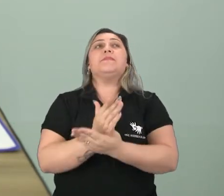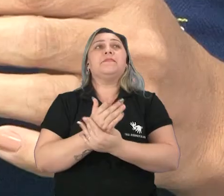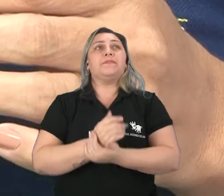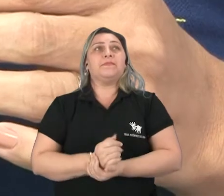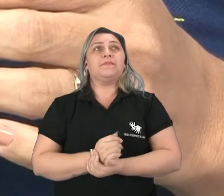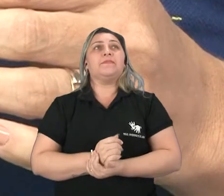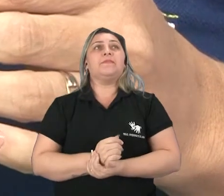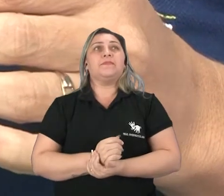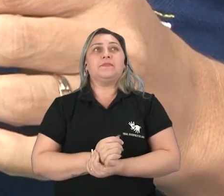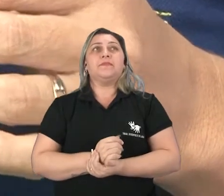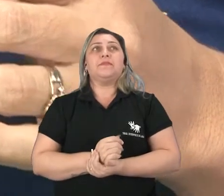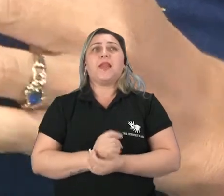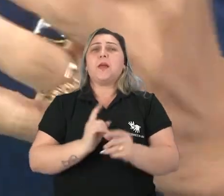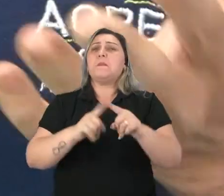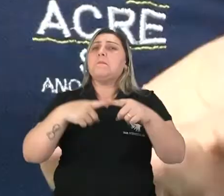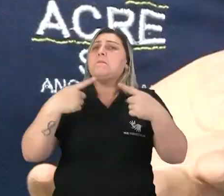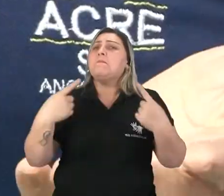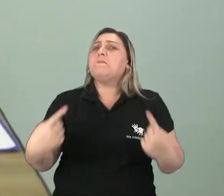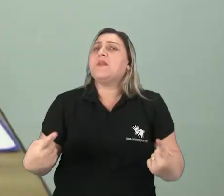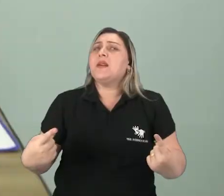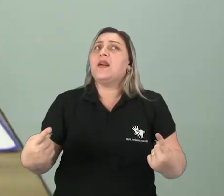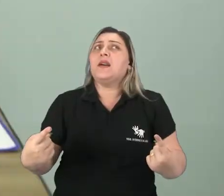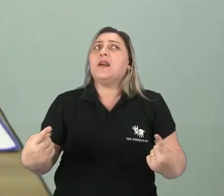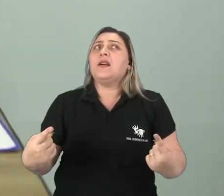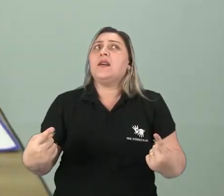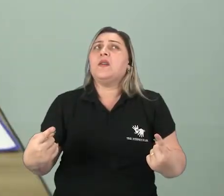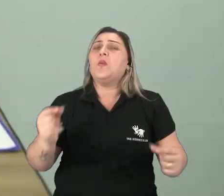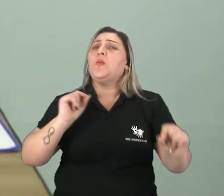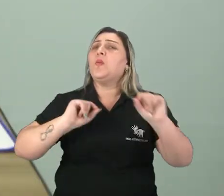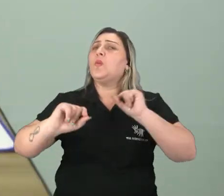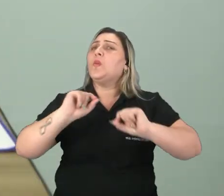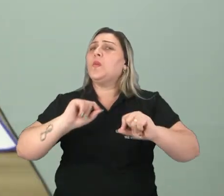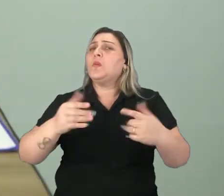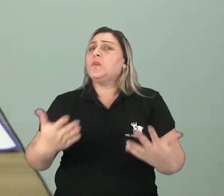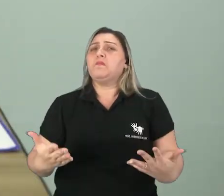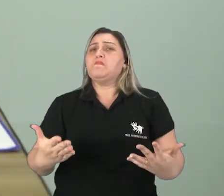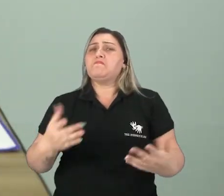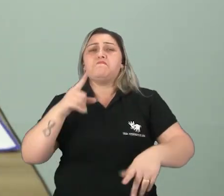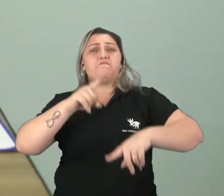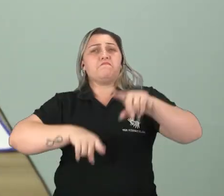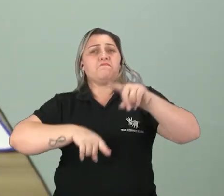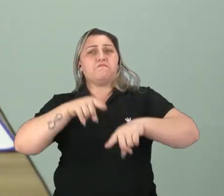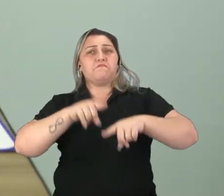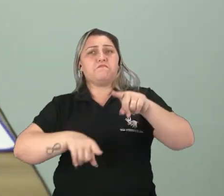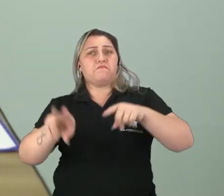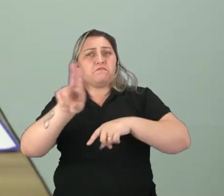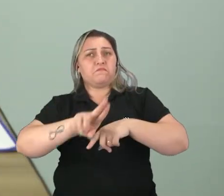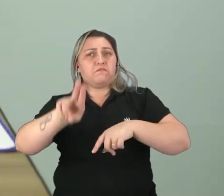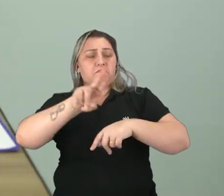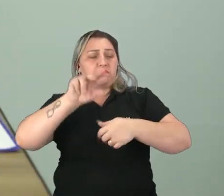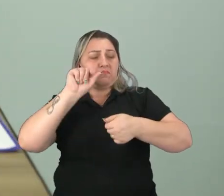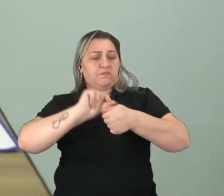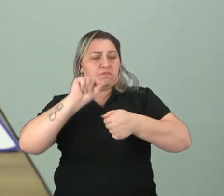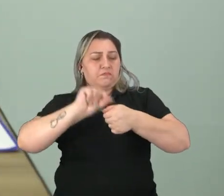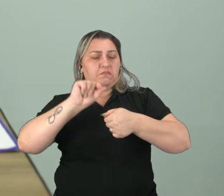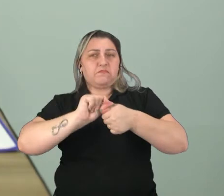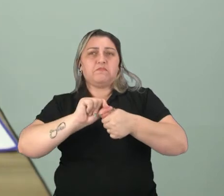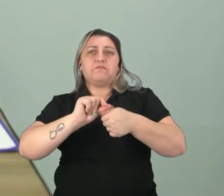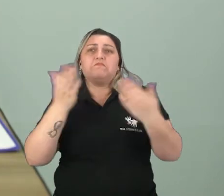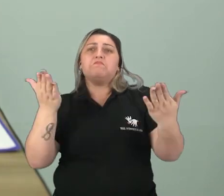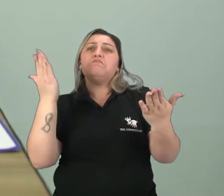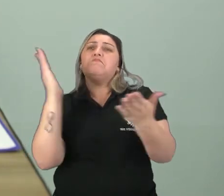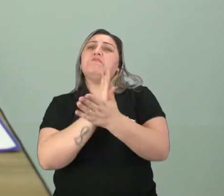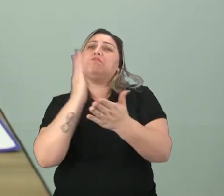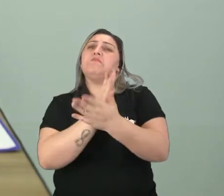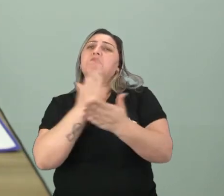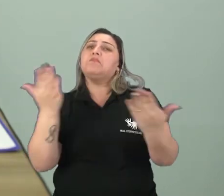caderno e mais o que será que material foi utilizado para